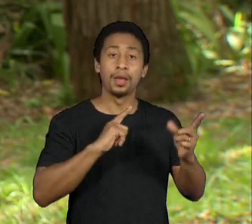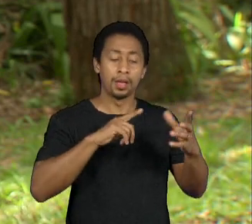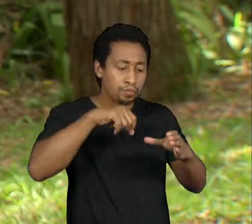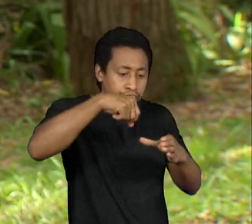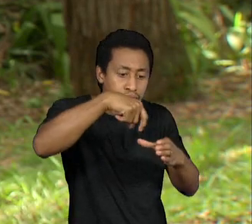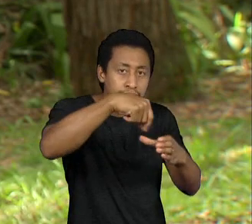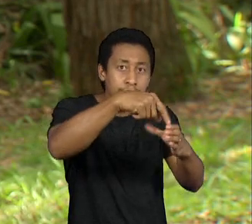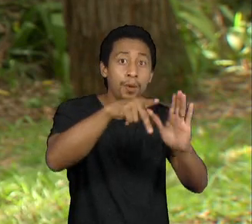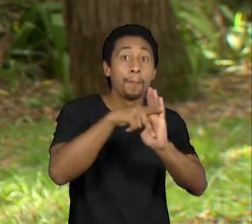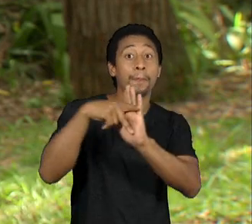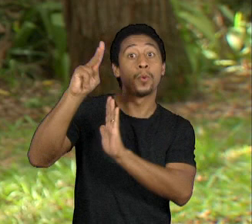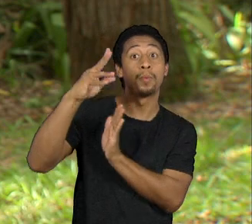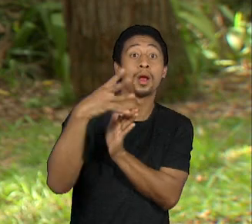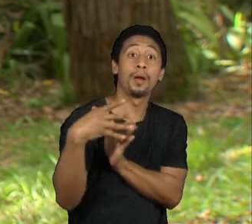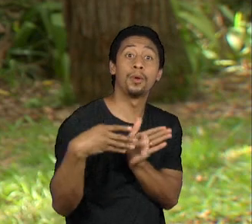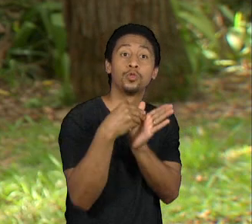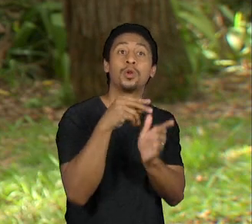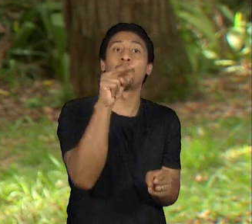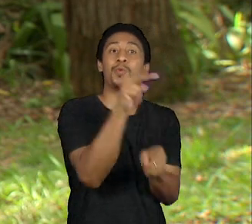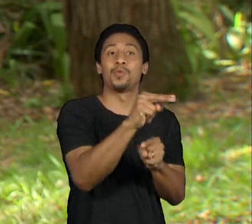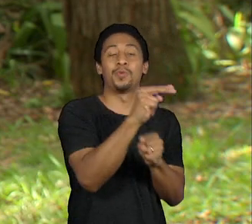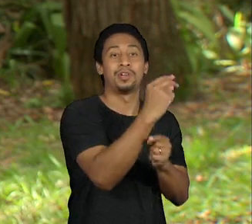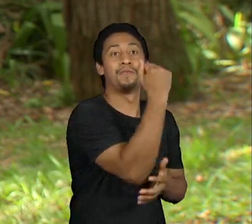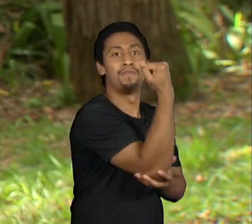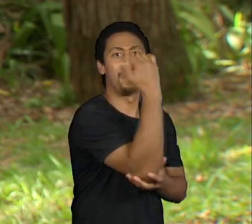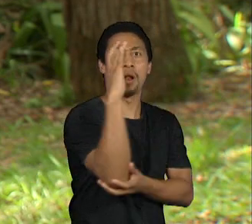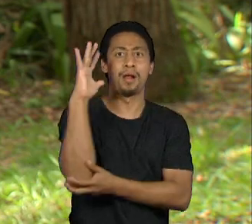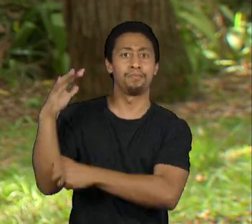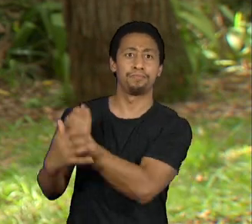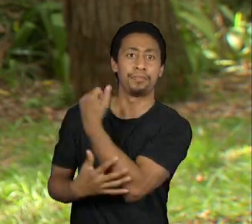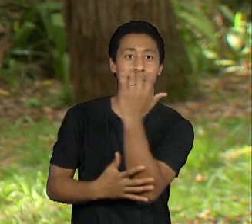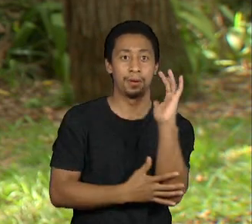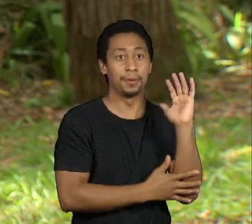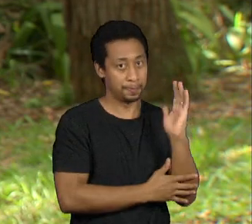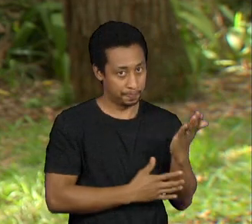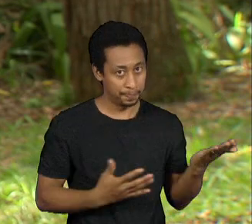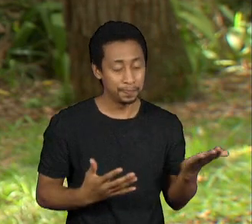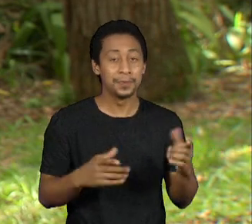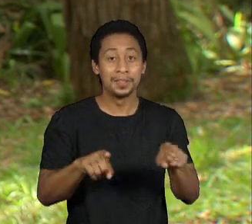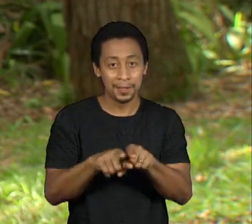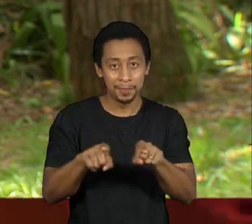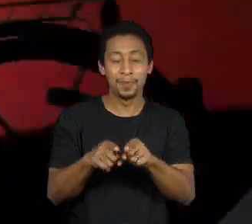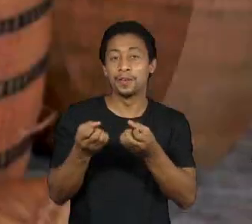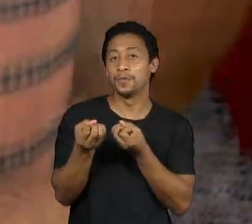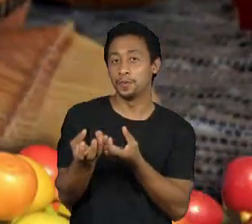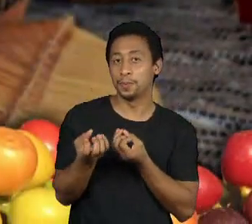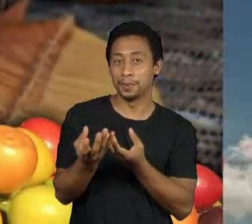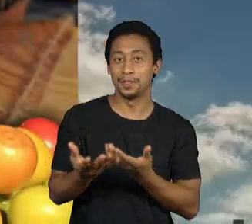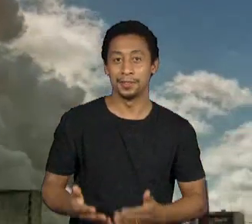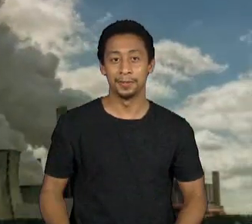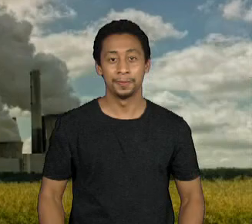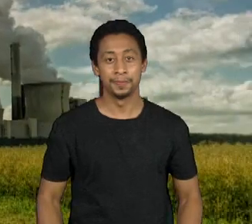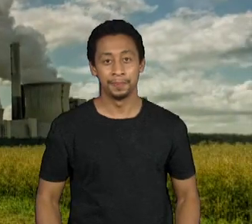pode ajudar a proteger a maior floresta tropical do mundo. E veja também.